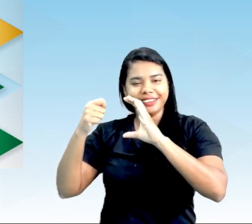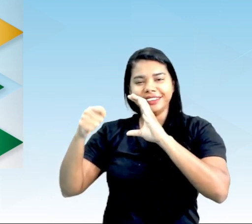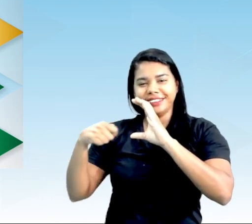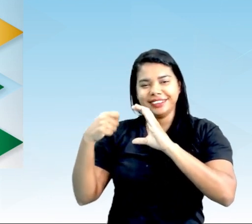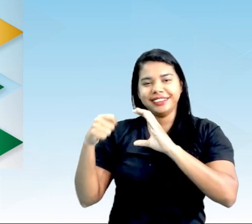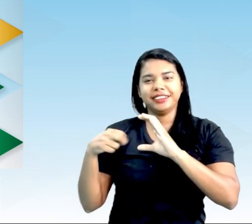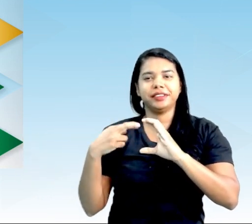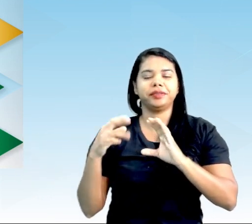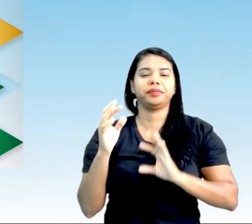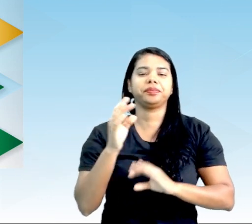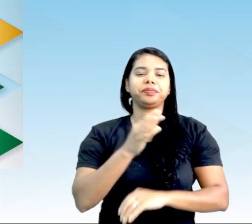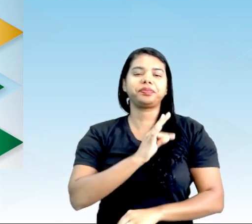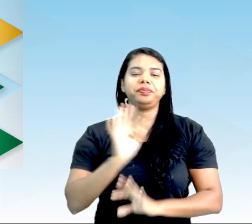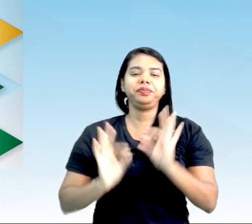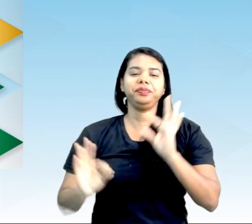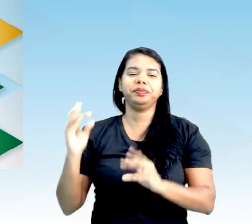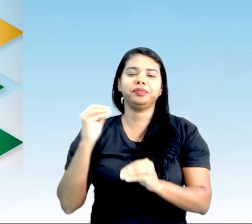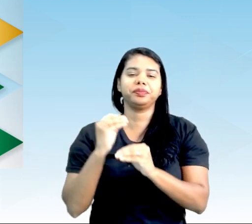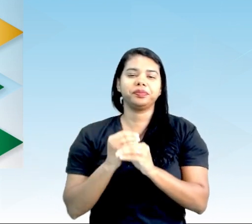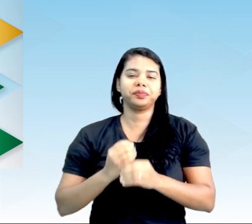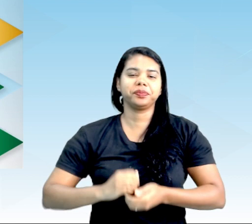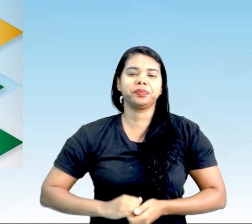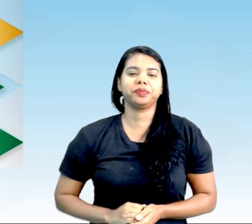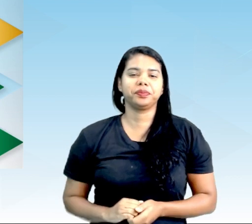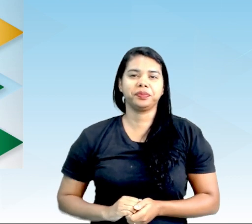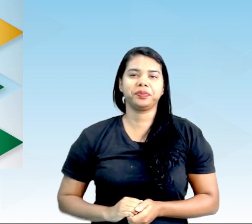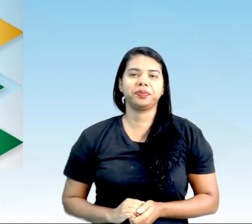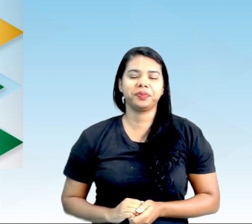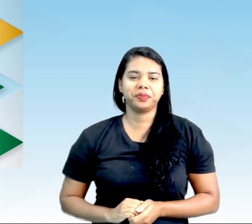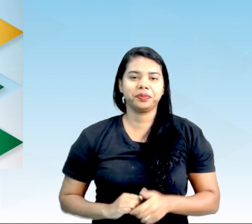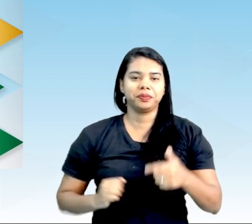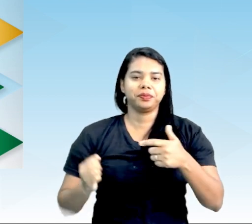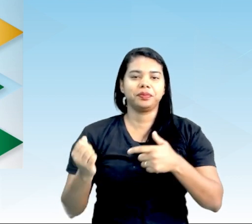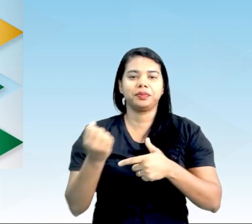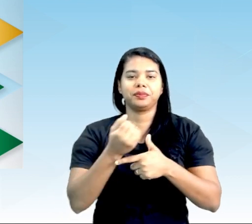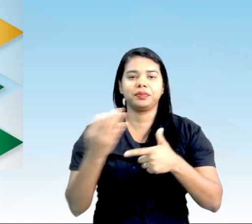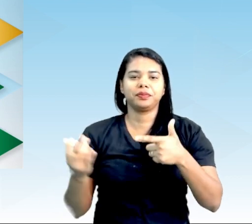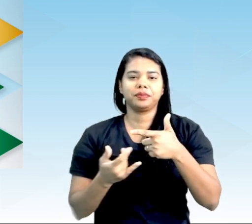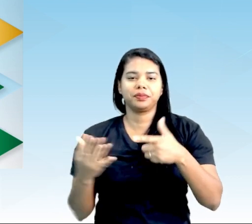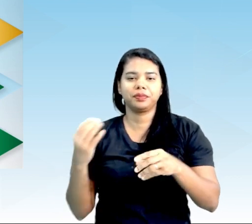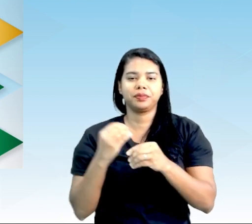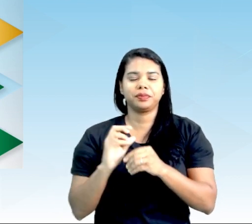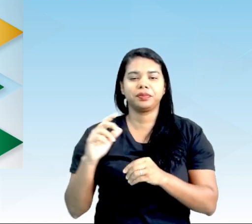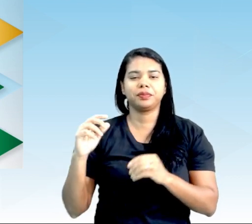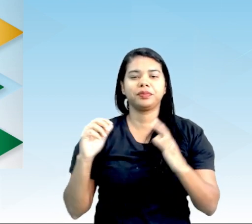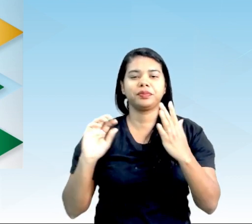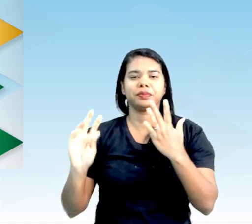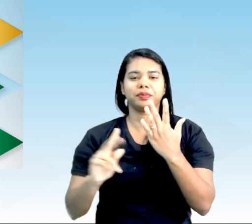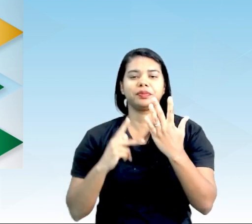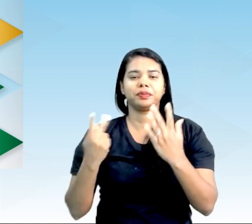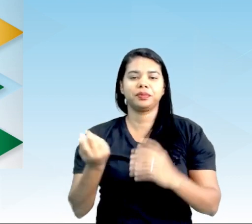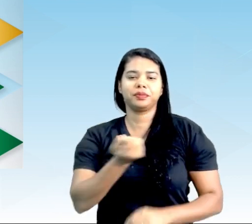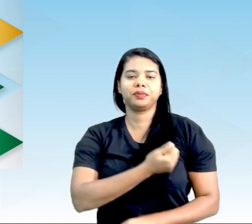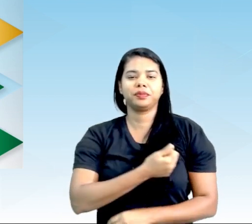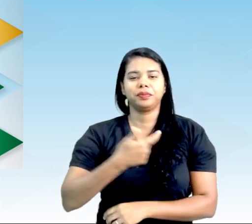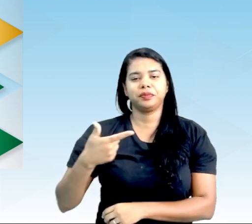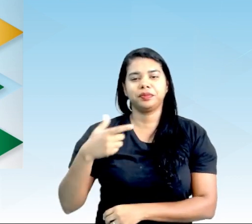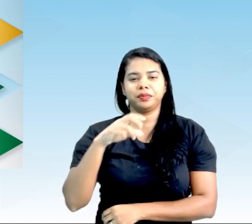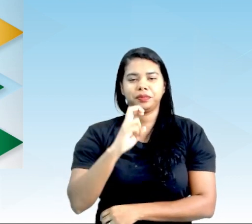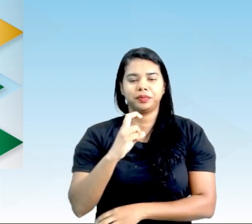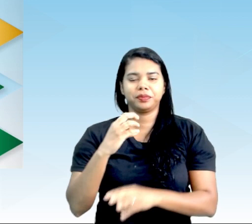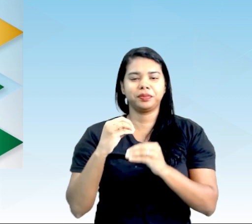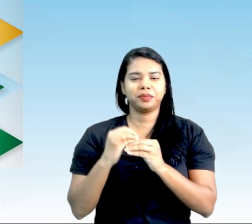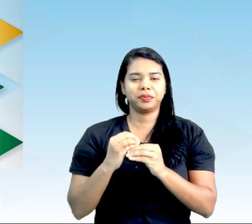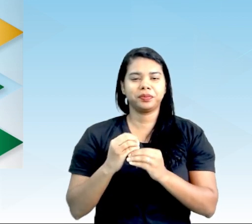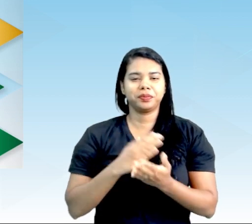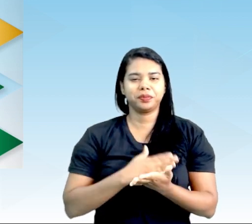nós vamos falar sobre grandezas diretamente e inversamente proporcional, tá bom? Aula de número 25, fica ligado aí.